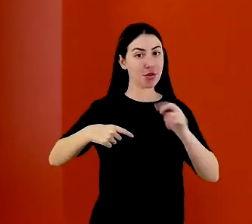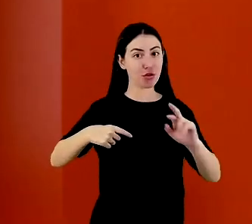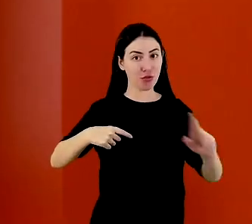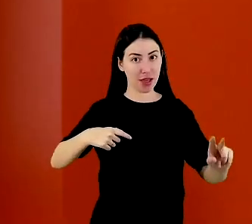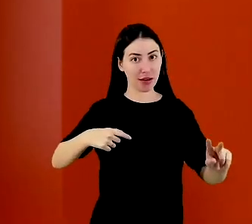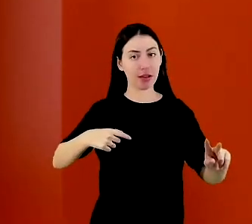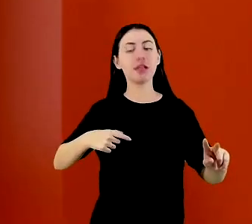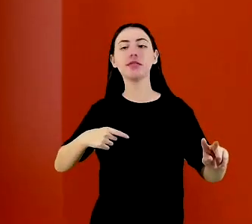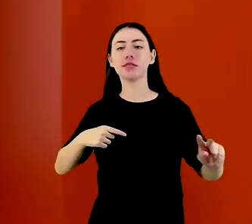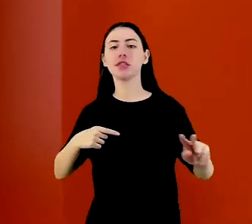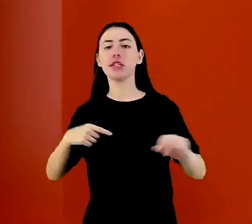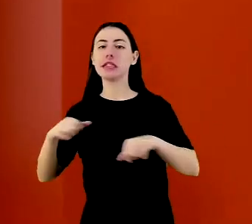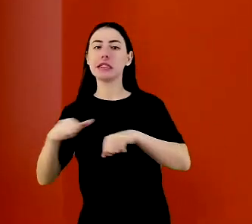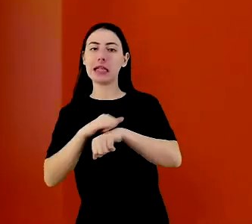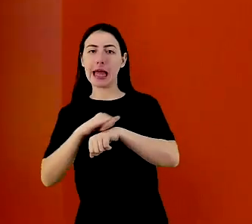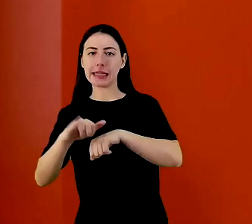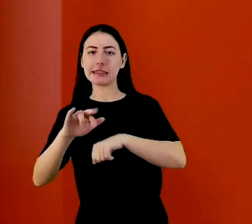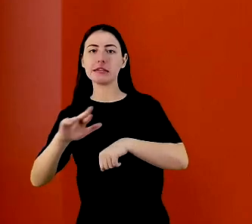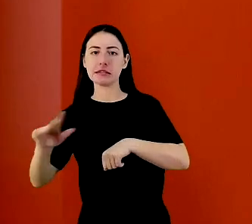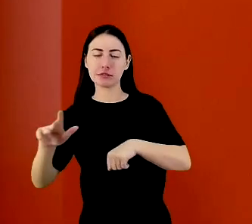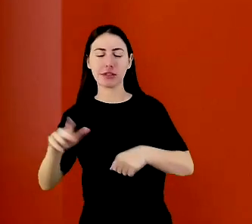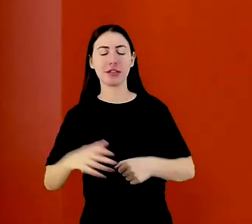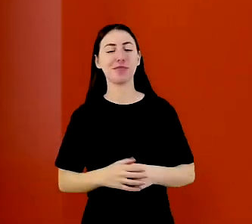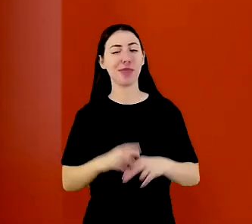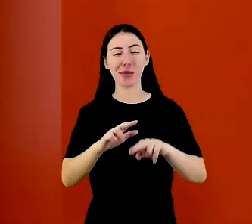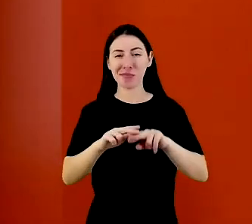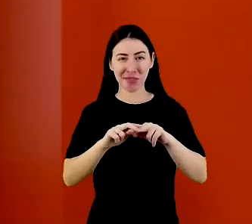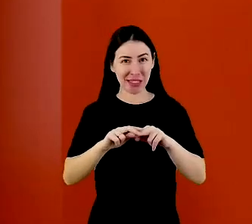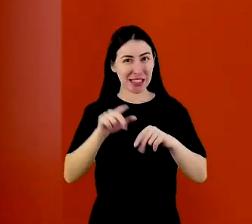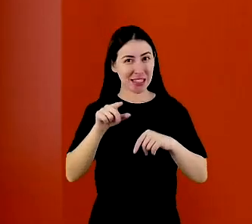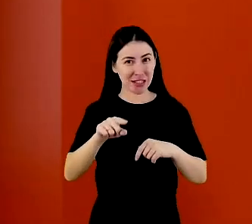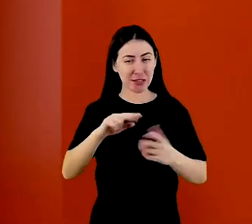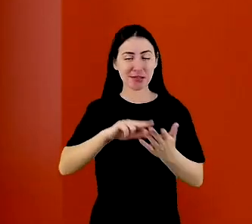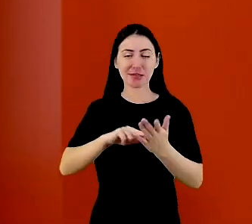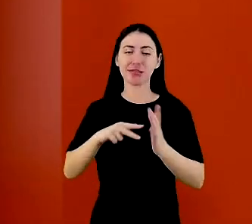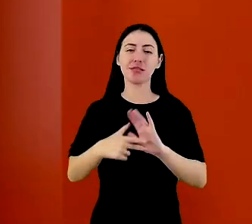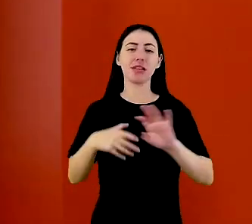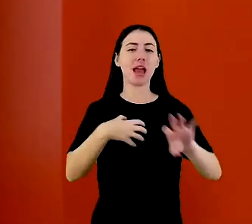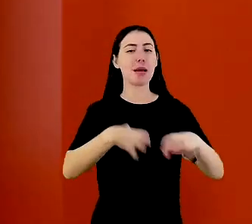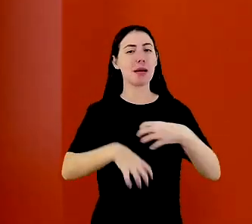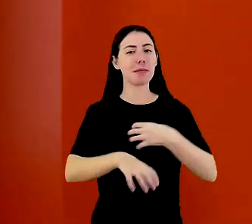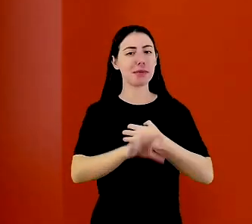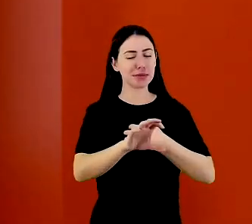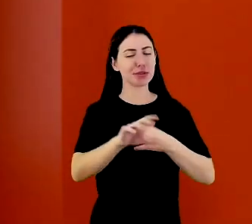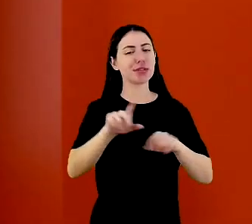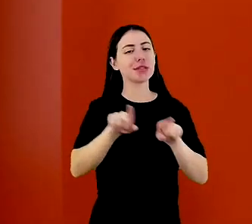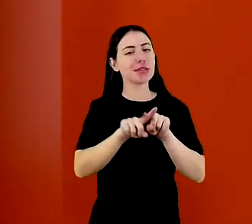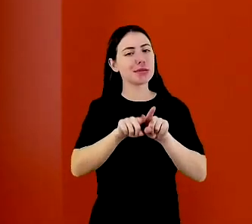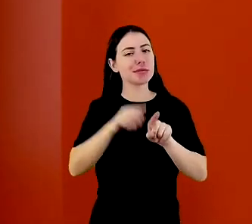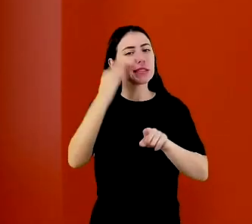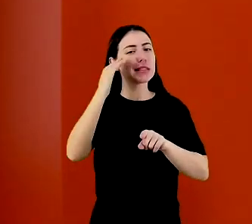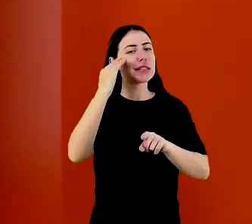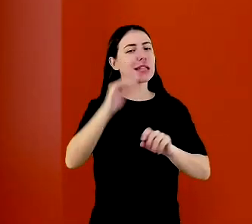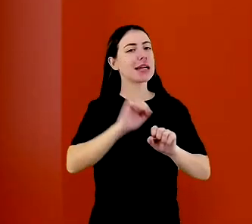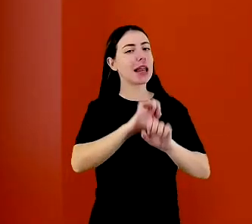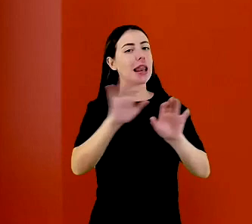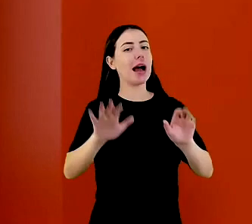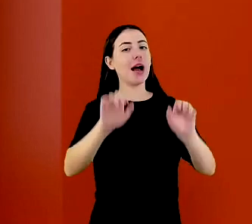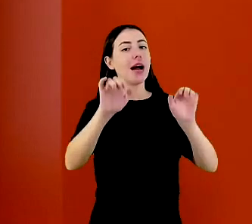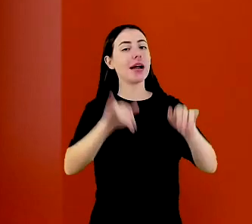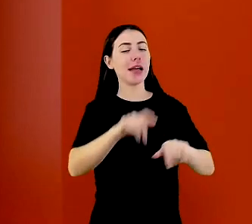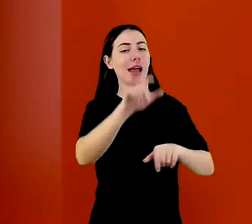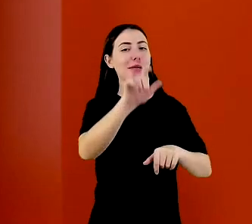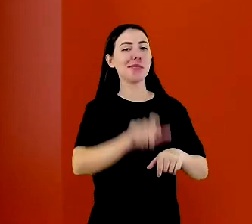isso envolve empatia, envolve entender quem é o teu cliente, não é? Porque exatamente como você falou, acho que o Brasil é